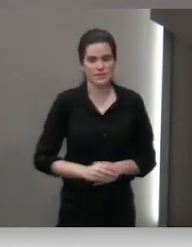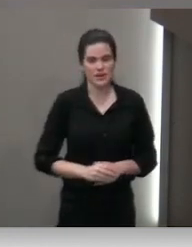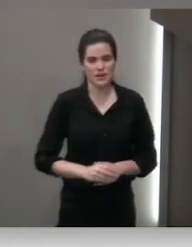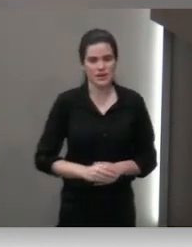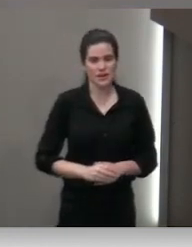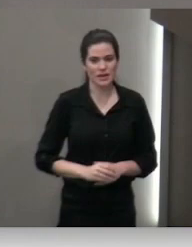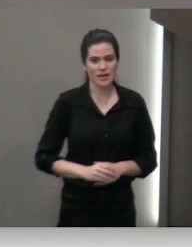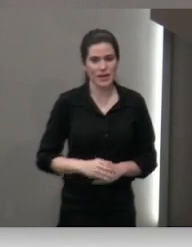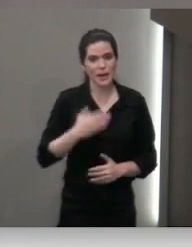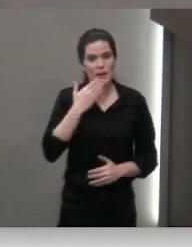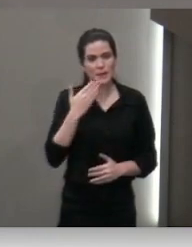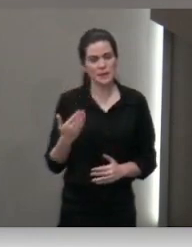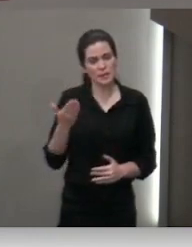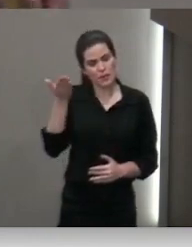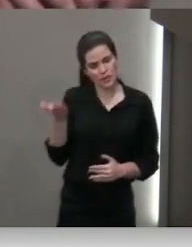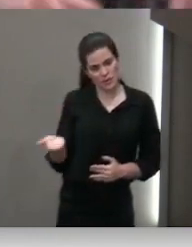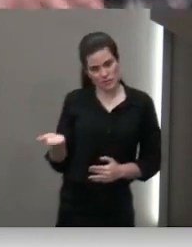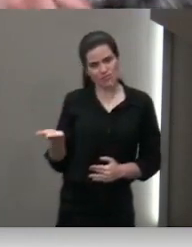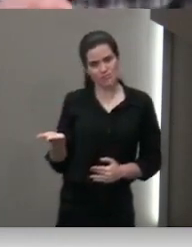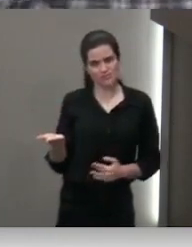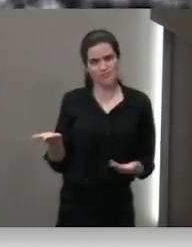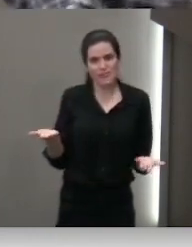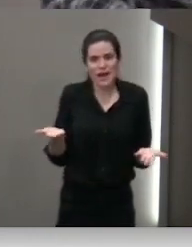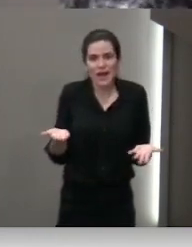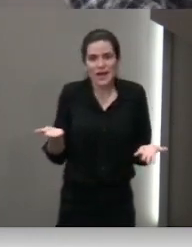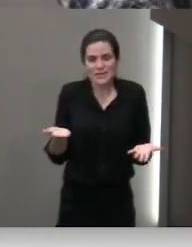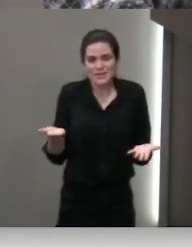solicitação do nosso vereador Rufa,